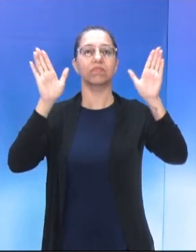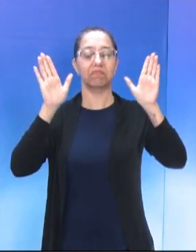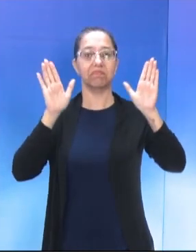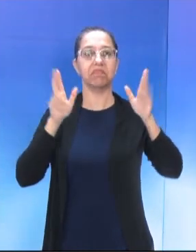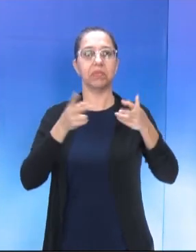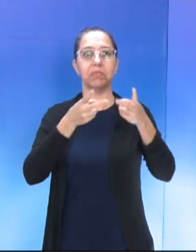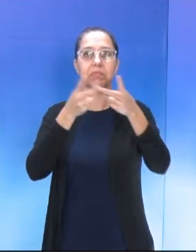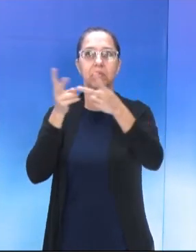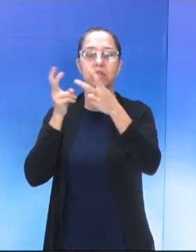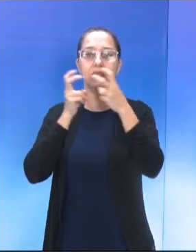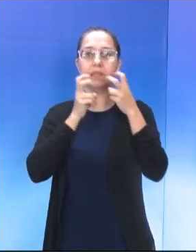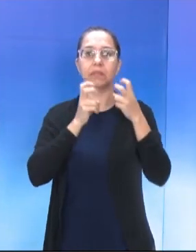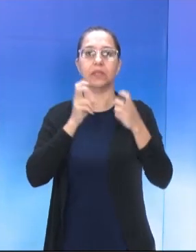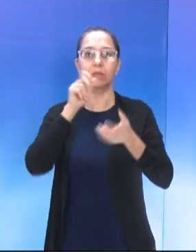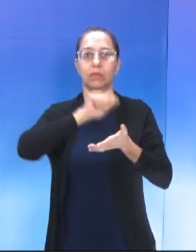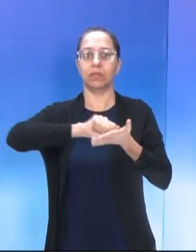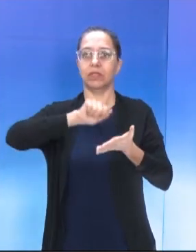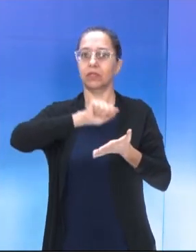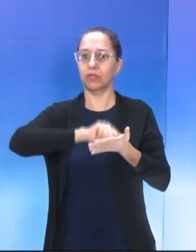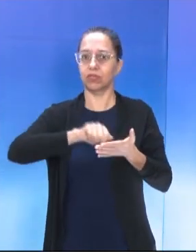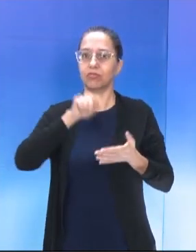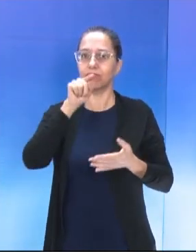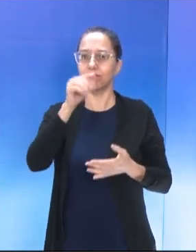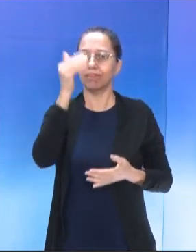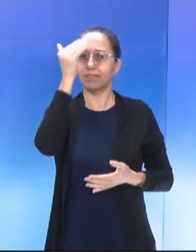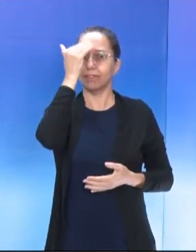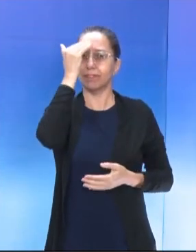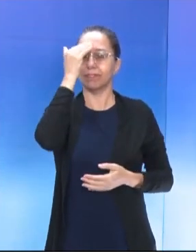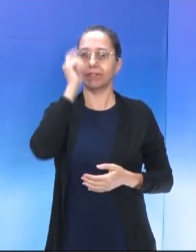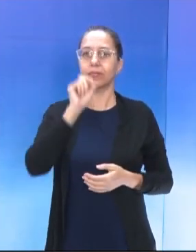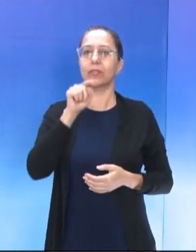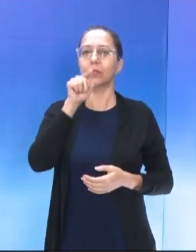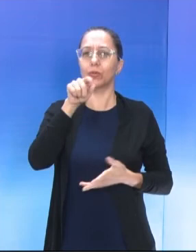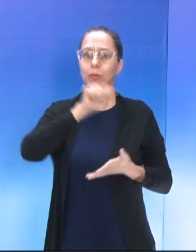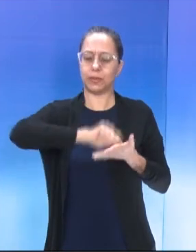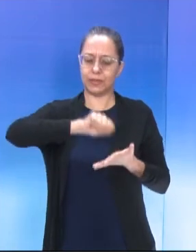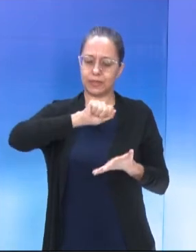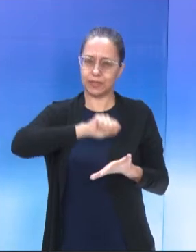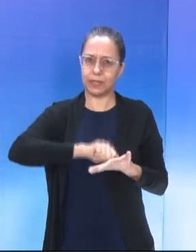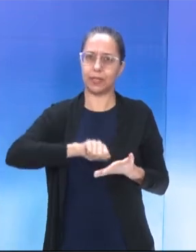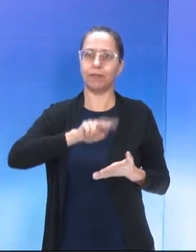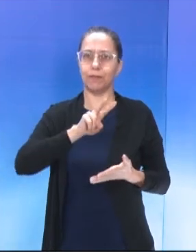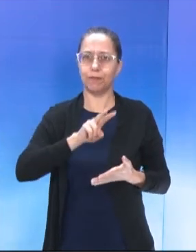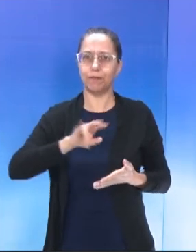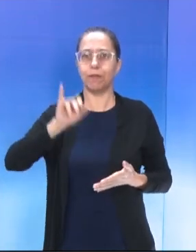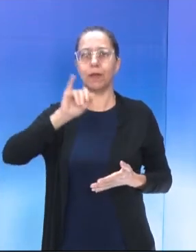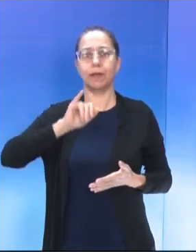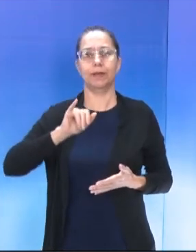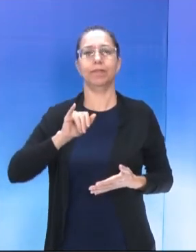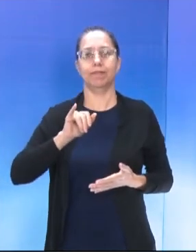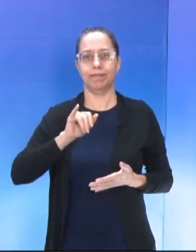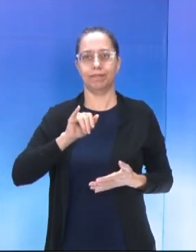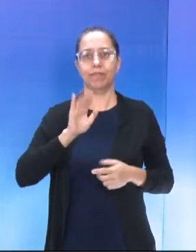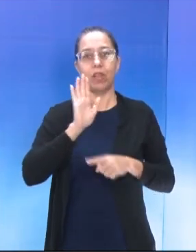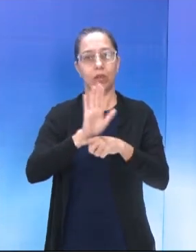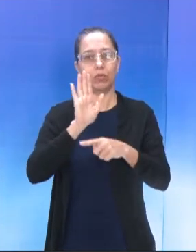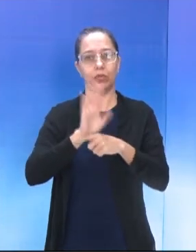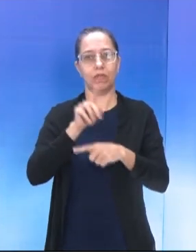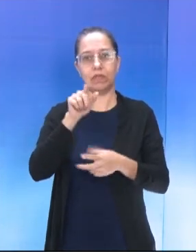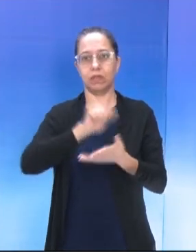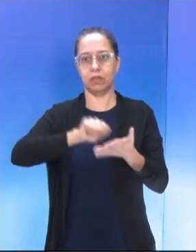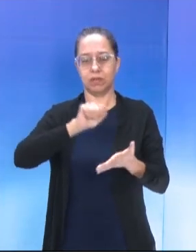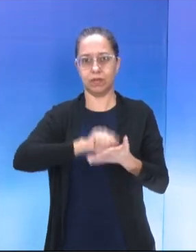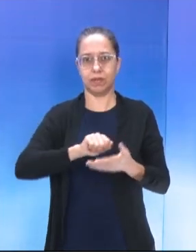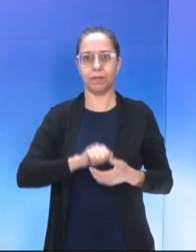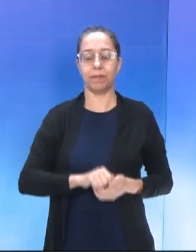cabeça, principalmente para que você entenda o que você escrever, que esse certamente é o seu maior problema. Mas não deixe